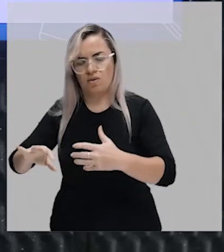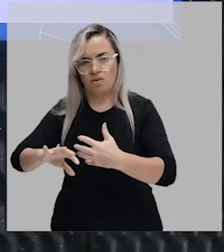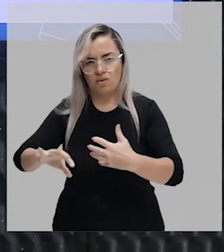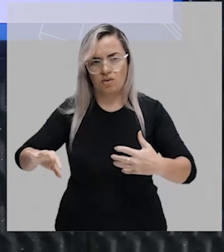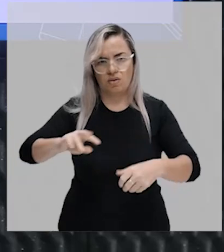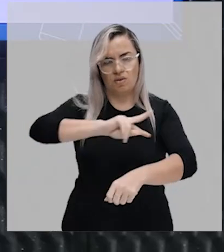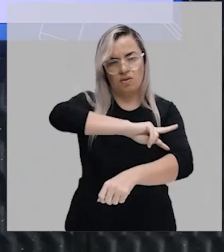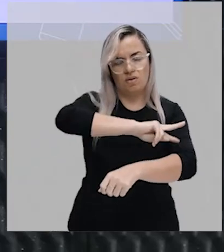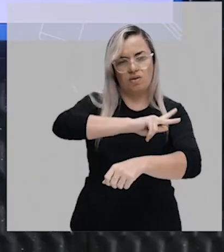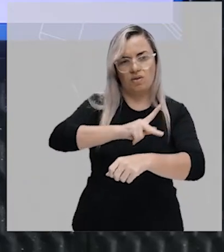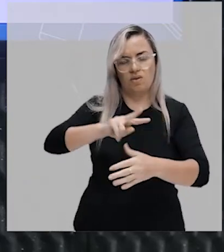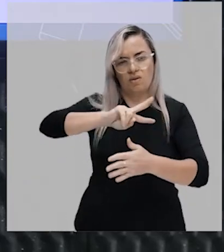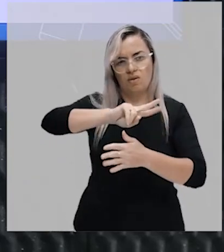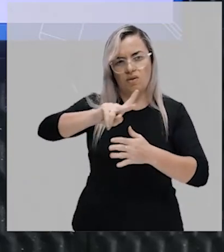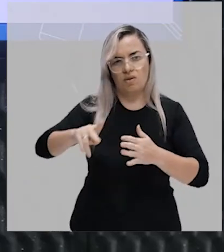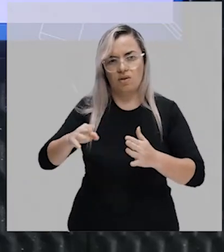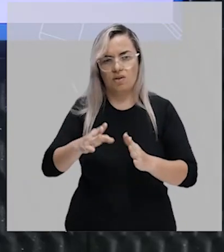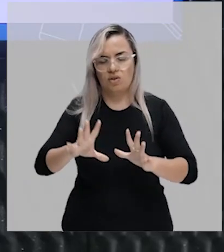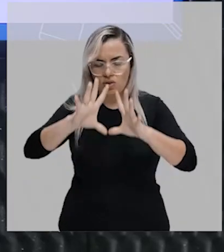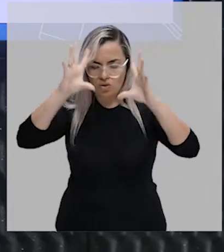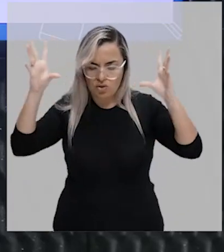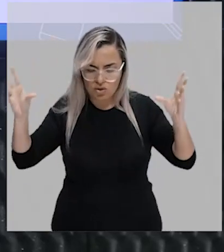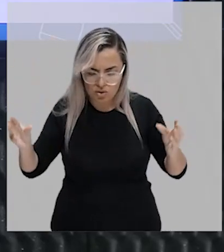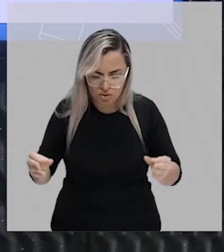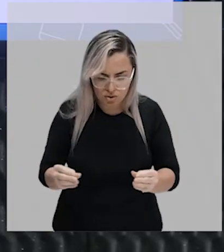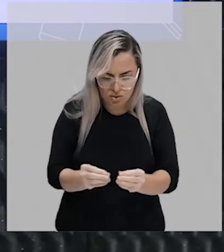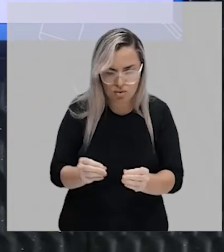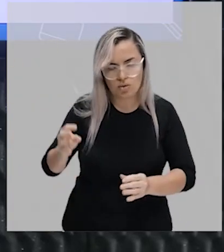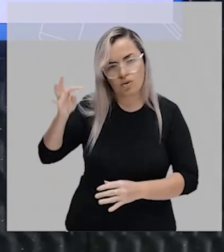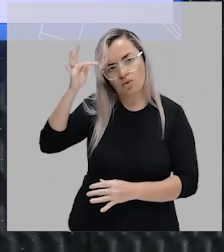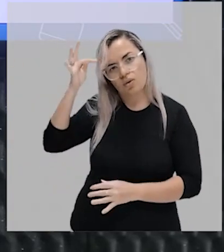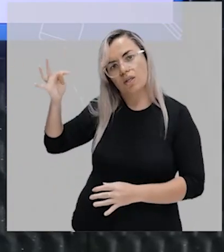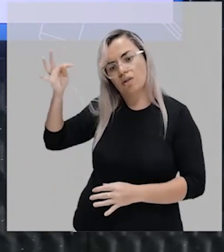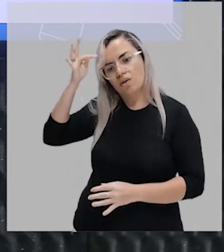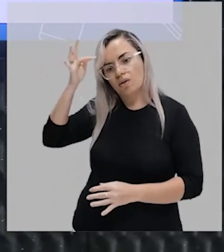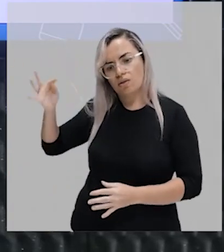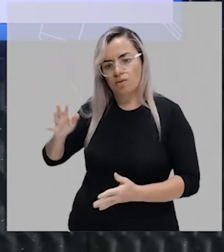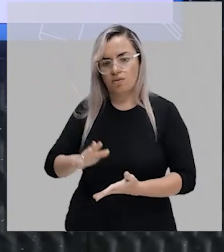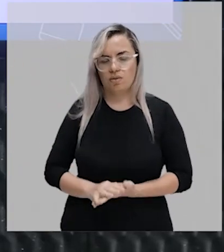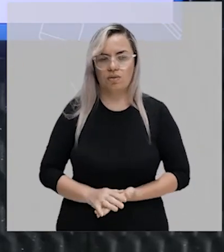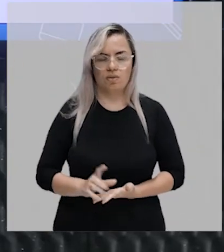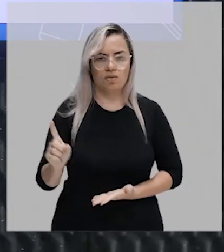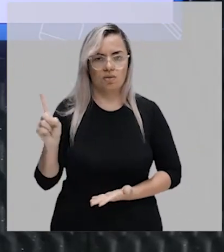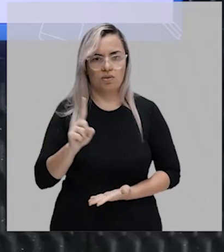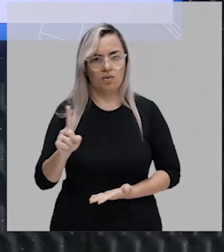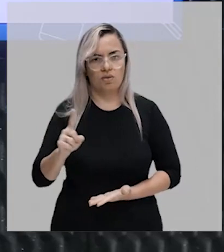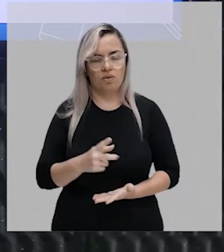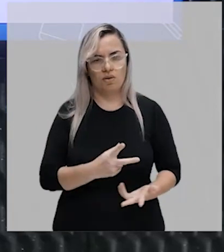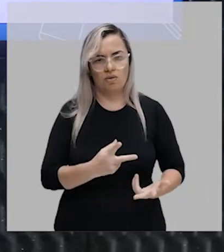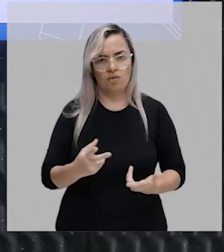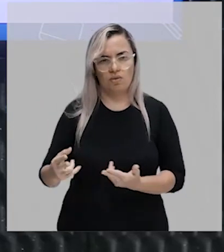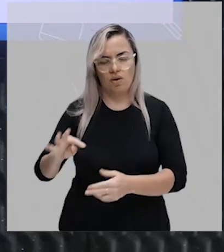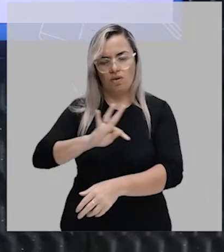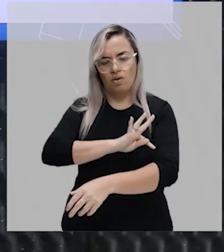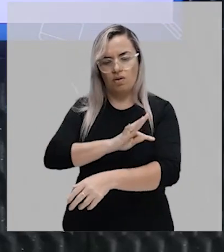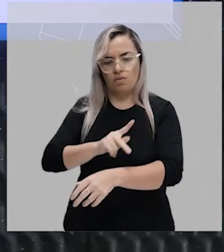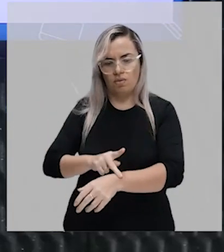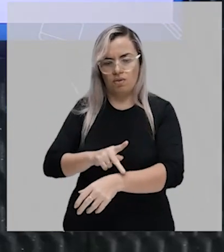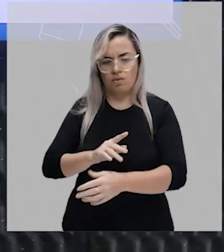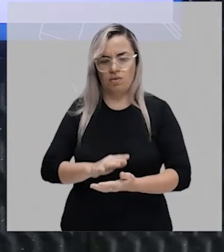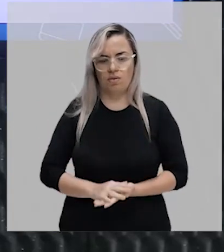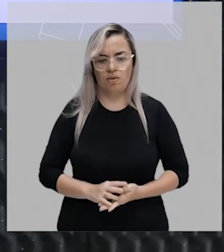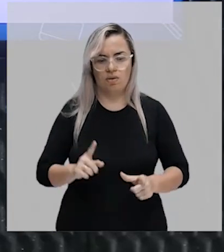essas hipóteses, chega numa teoria, tá? Então, não é sinônimo de hipótese. A letra C.